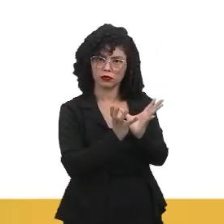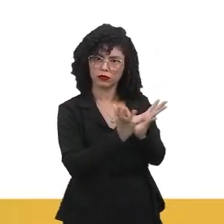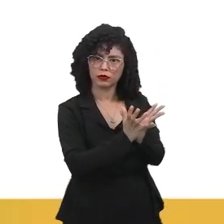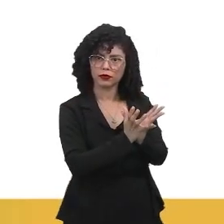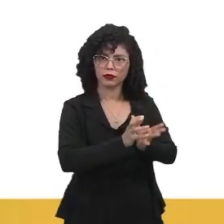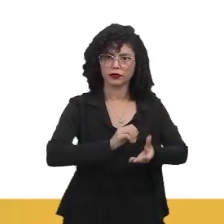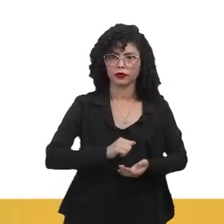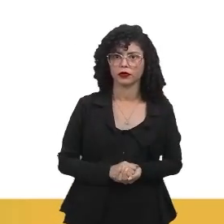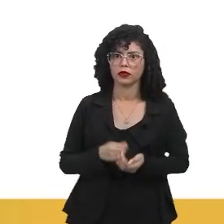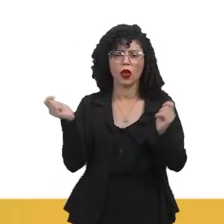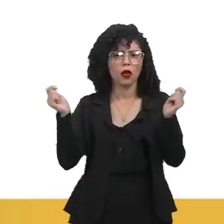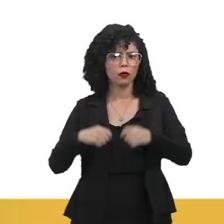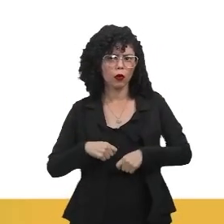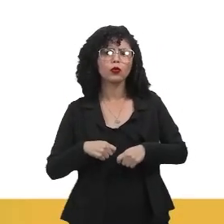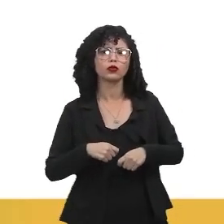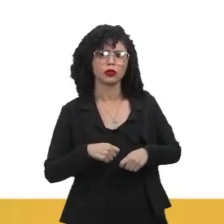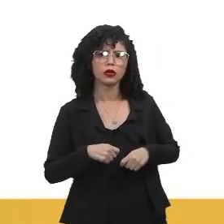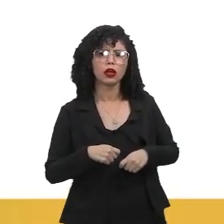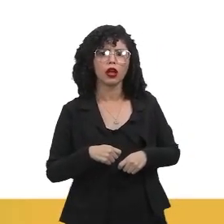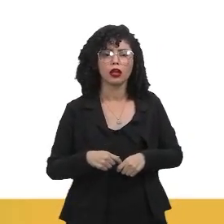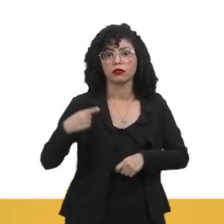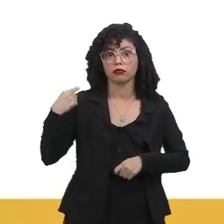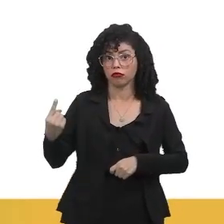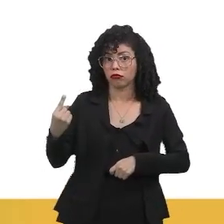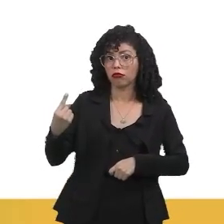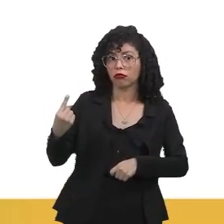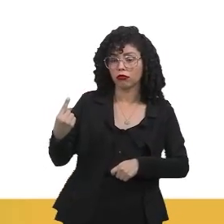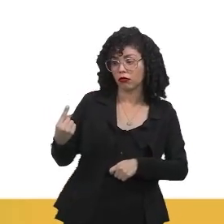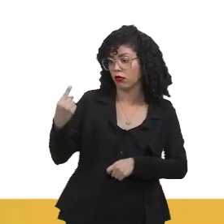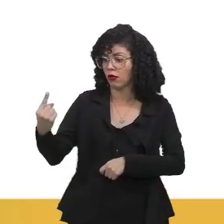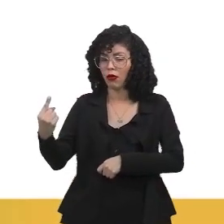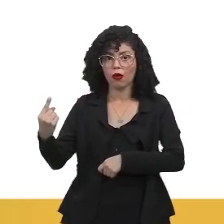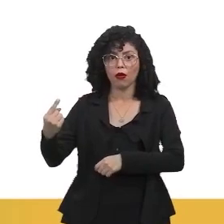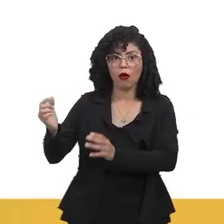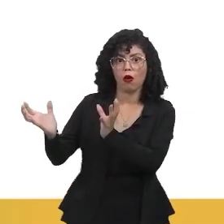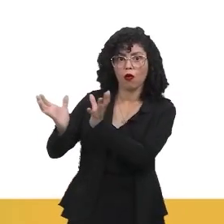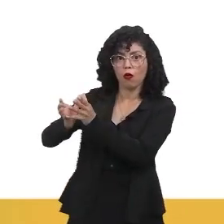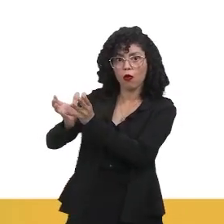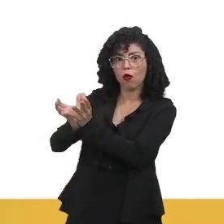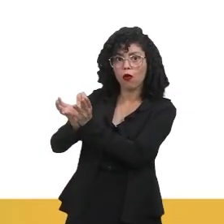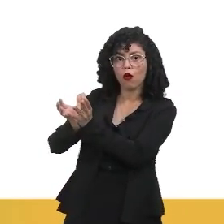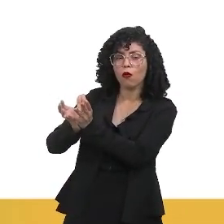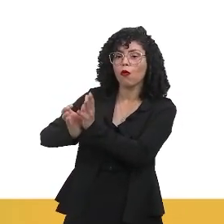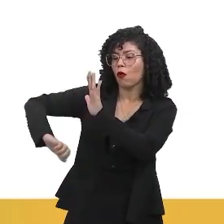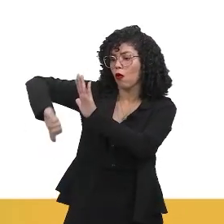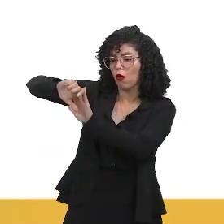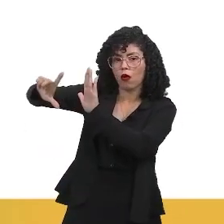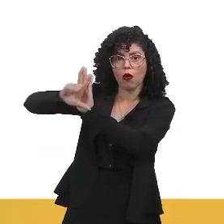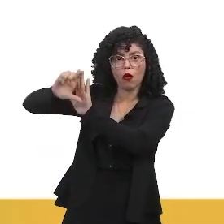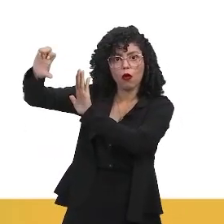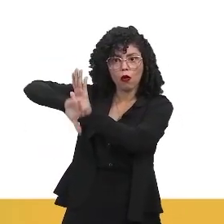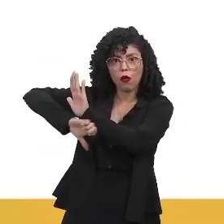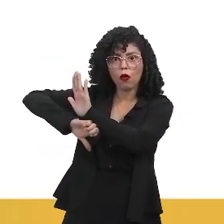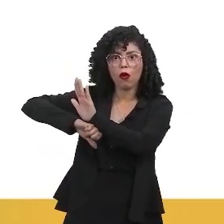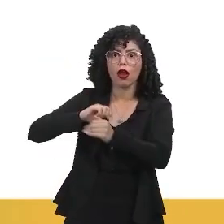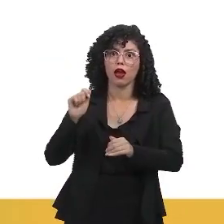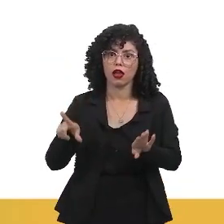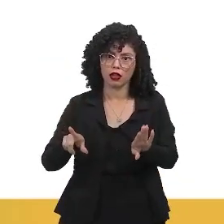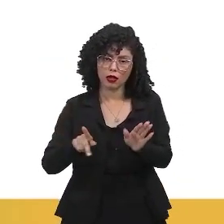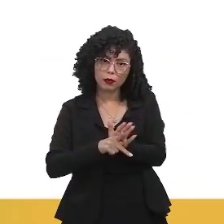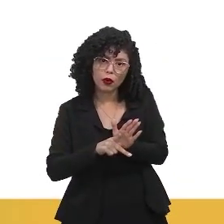oposição de classes, pois, de um lado, a ilegalidade mais acessível às classes populares será a dos